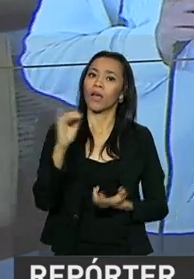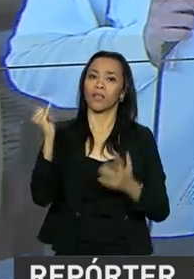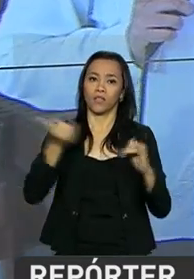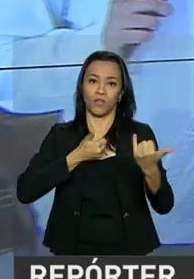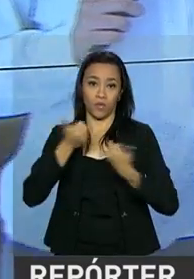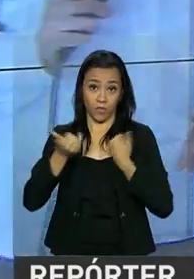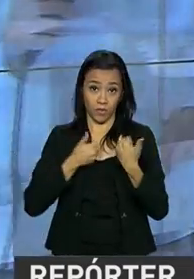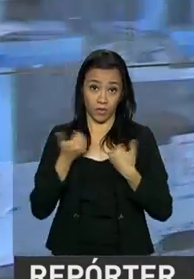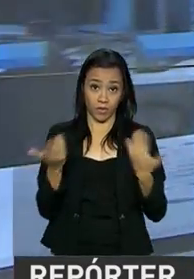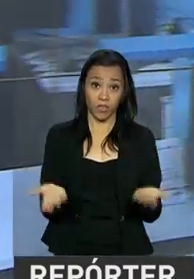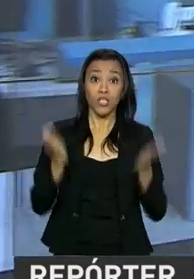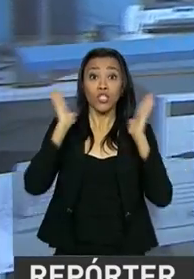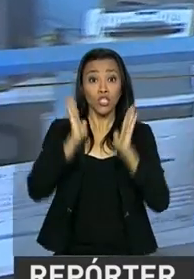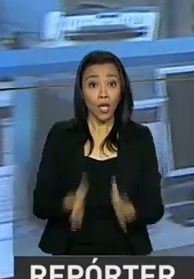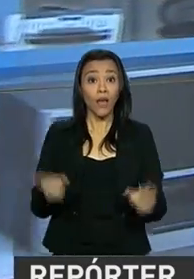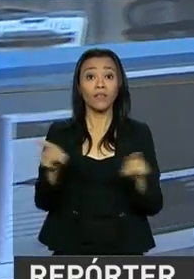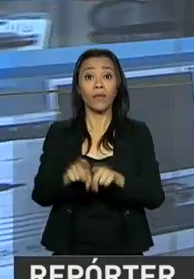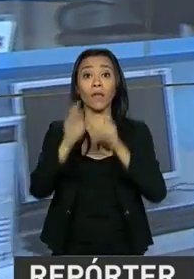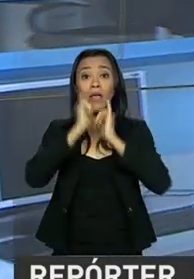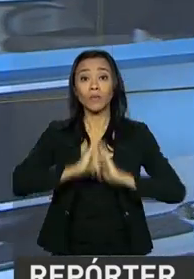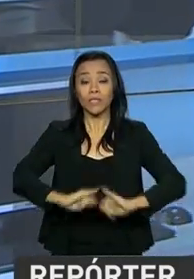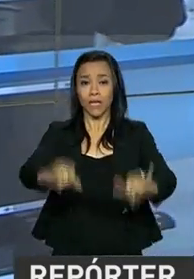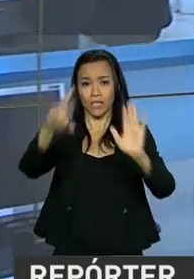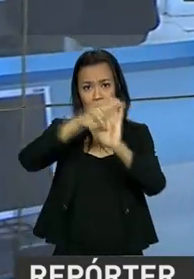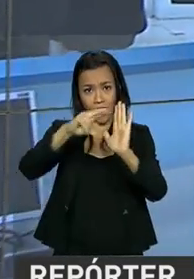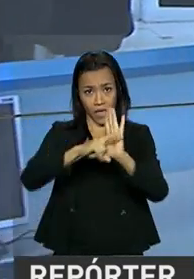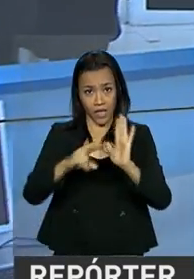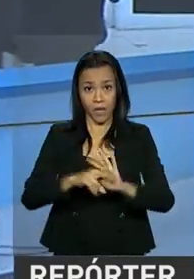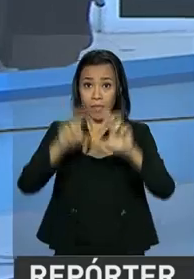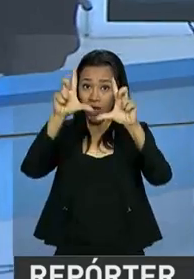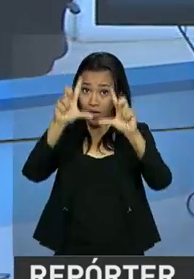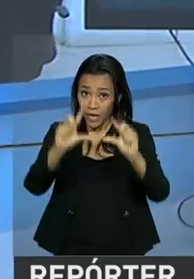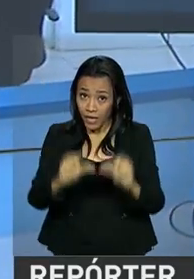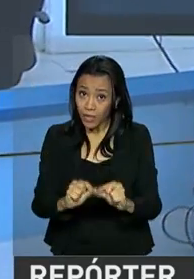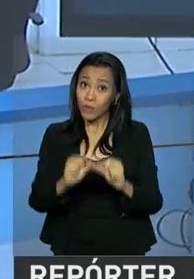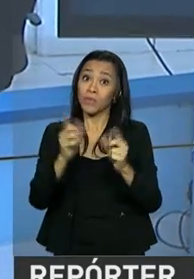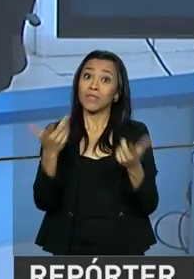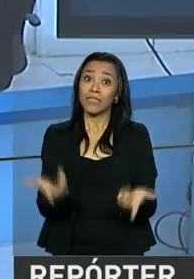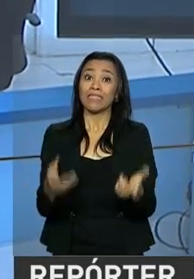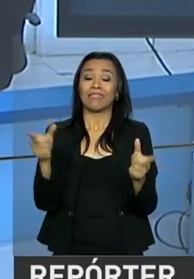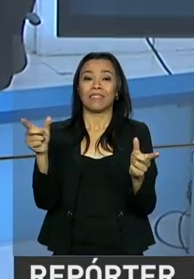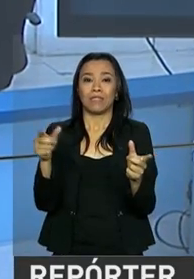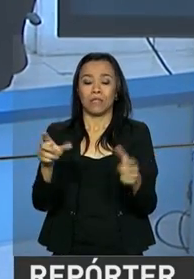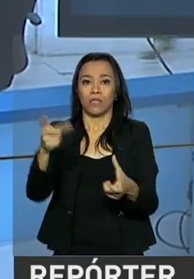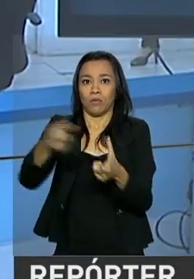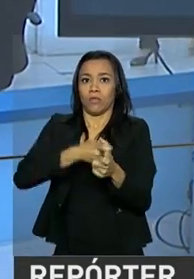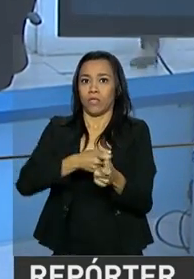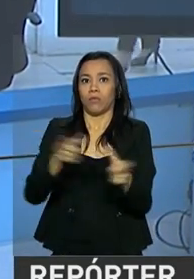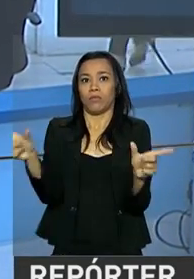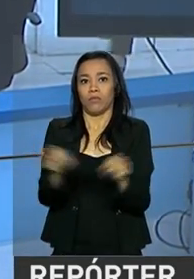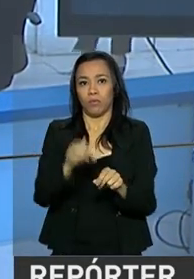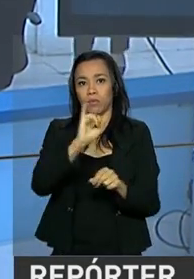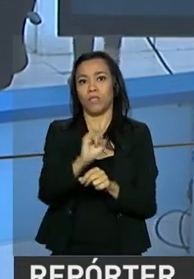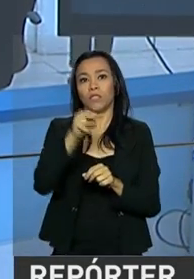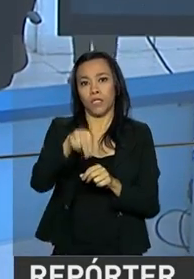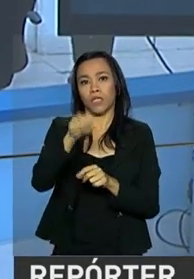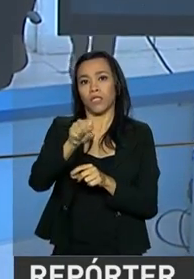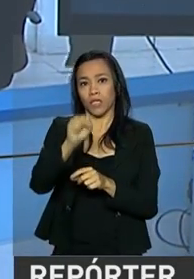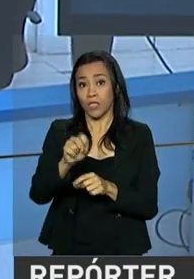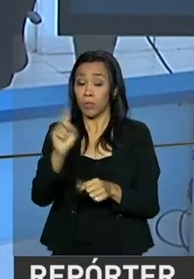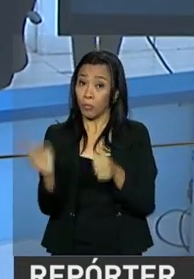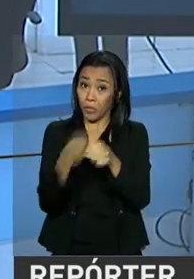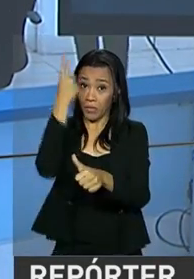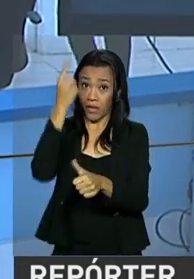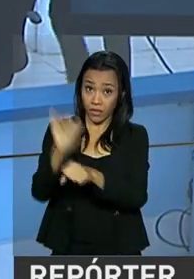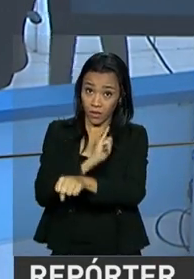informações e foram também anunciadas medidas para reduzir o déficit da Previdência Social a primeira mudança será a revisão do auxílio doença e